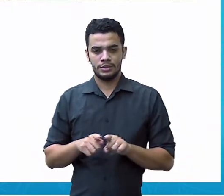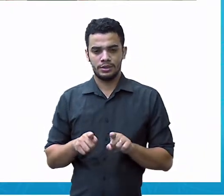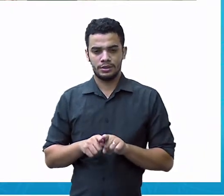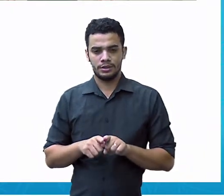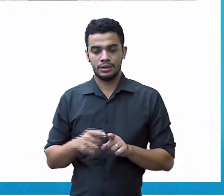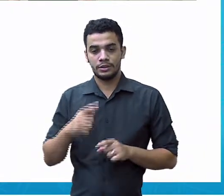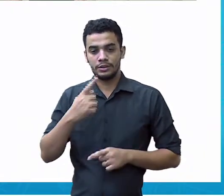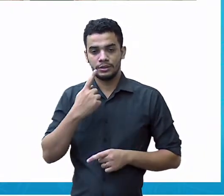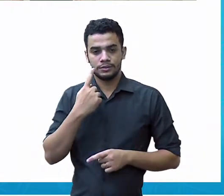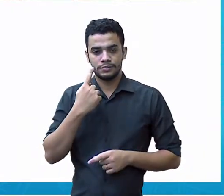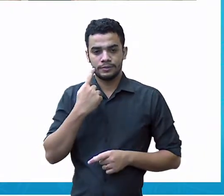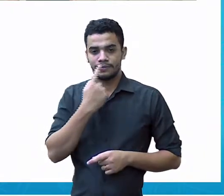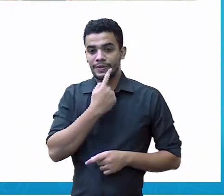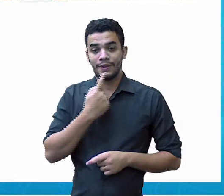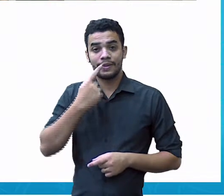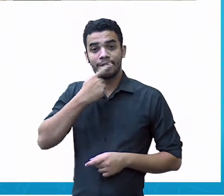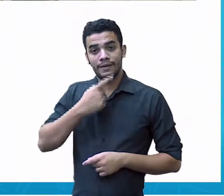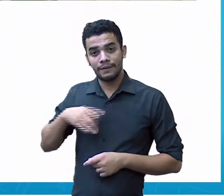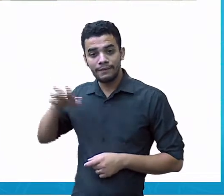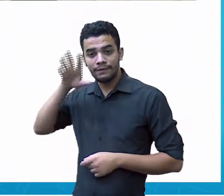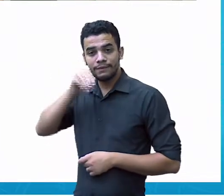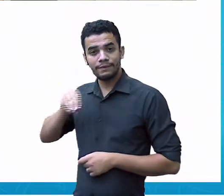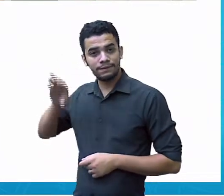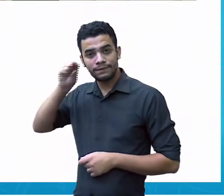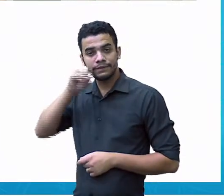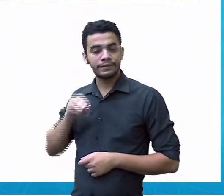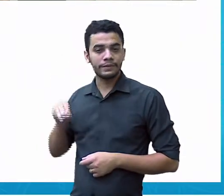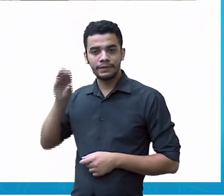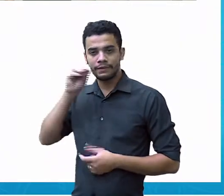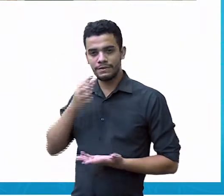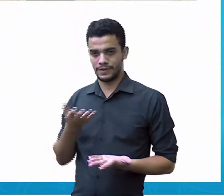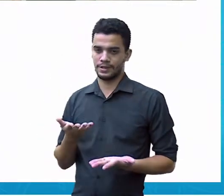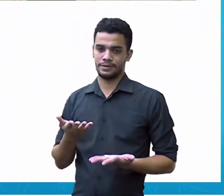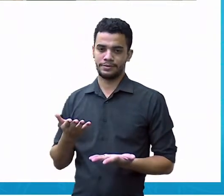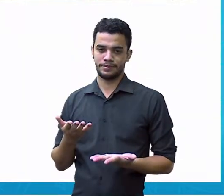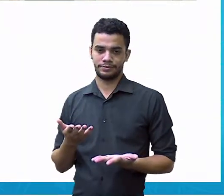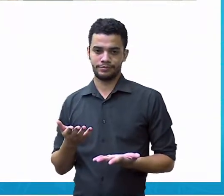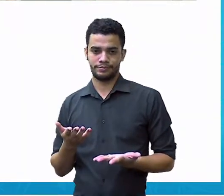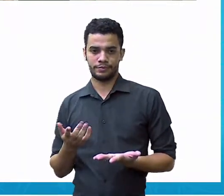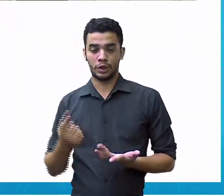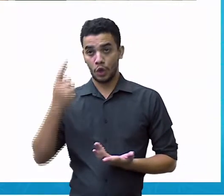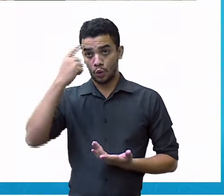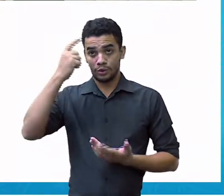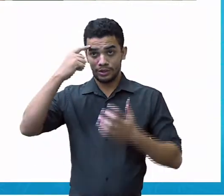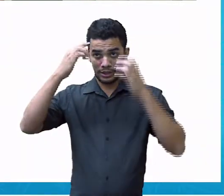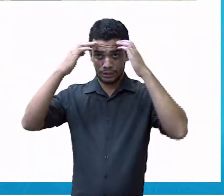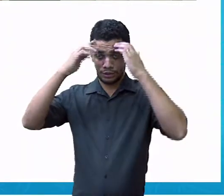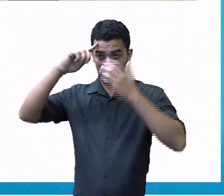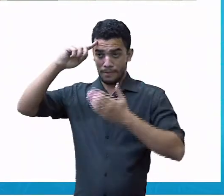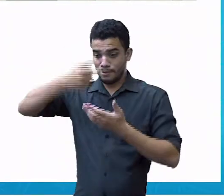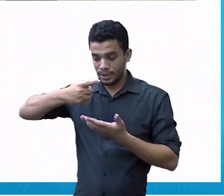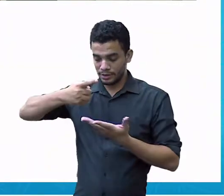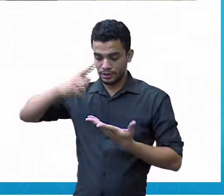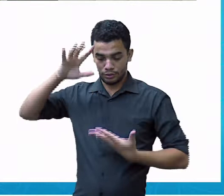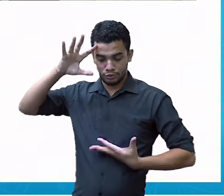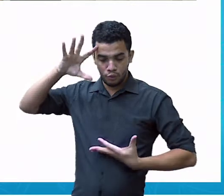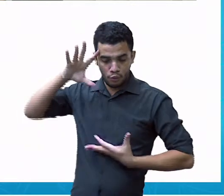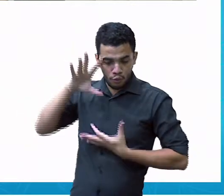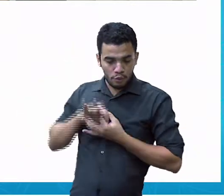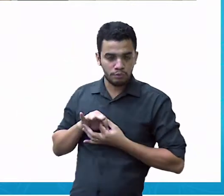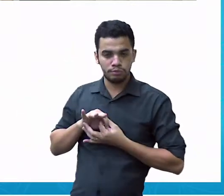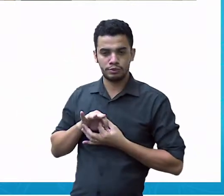manda nos nossos comandos, né? Então, nós temos aí o cérebro. O